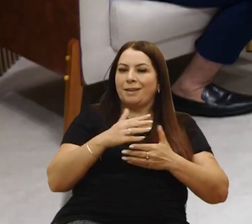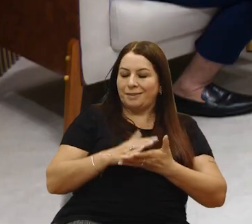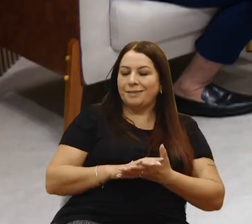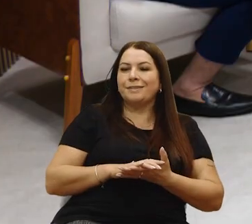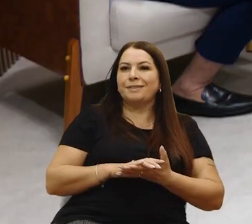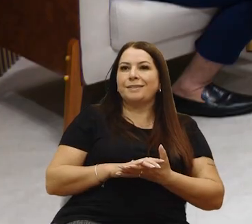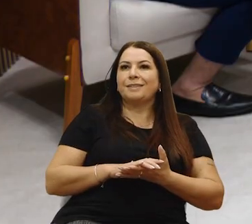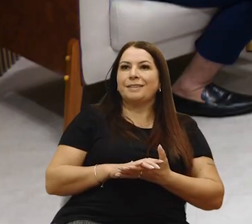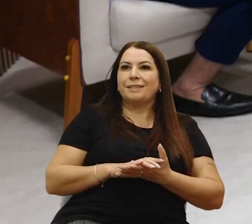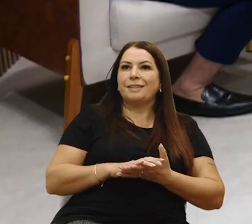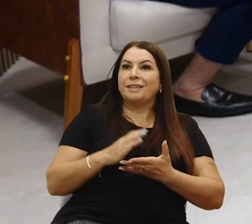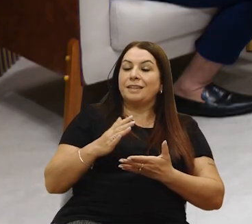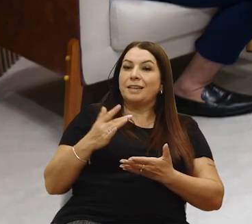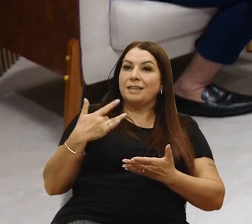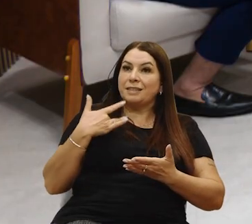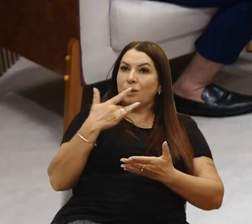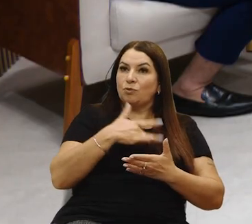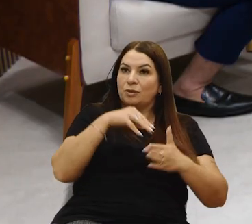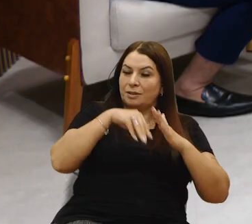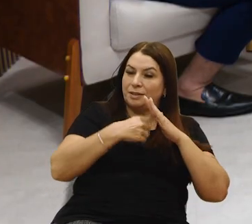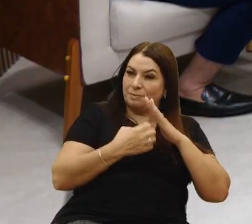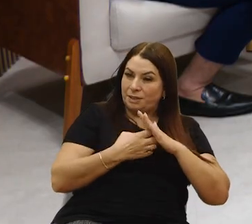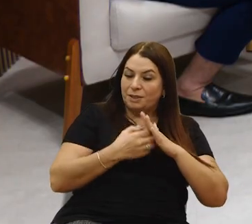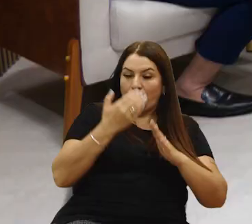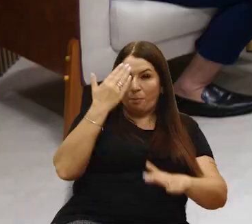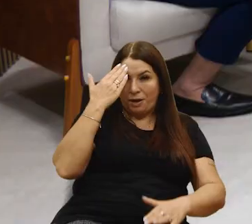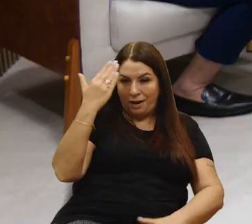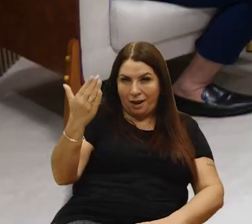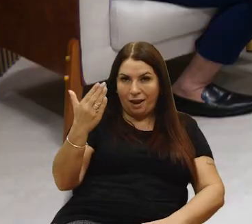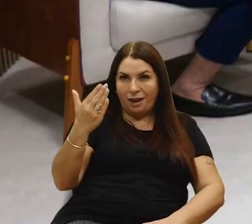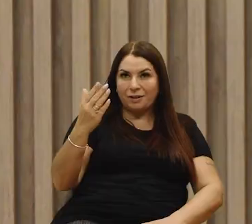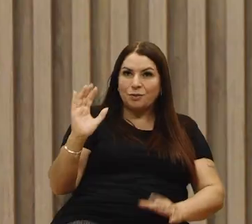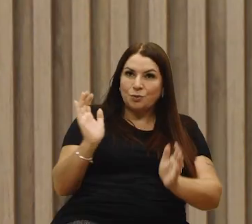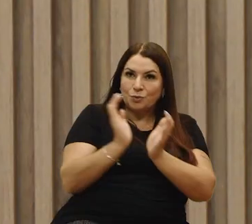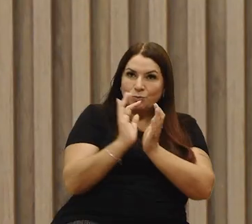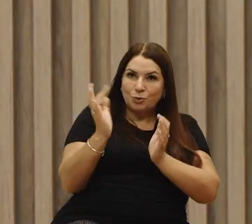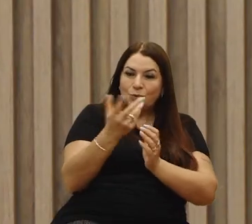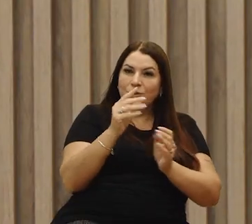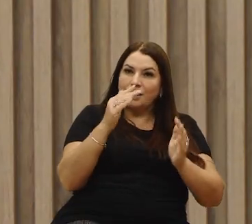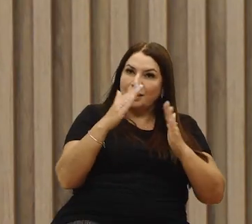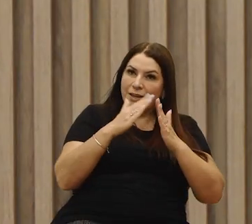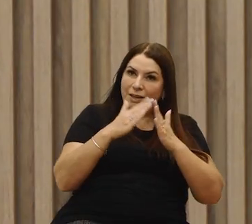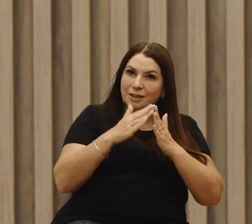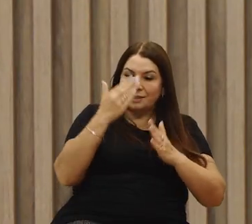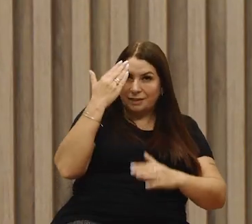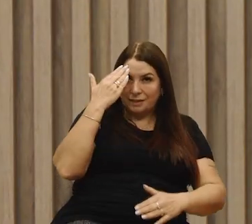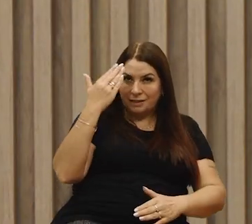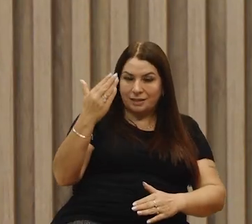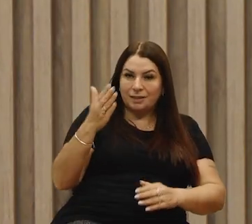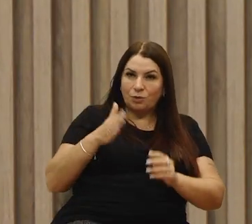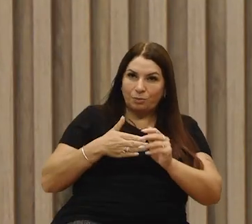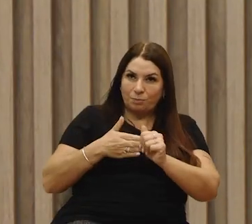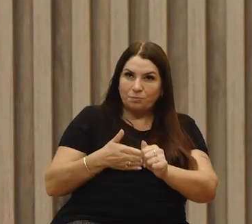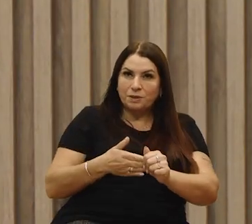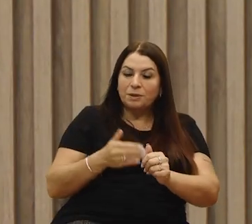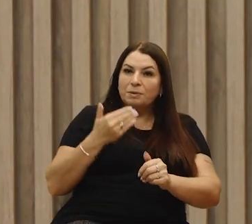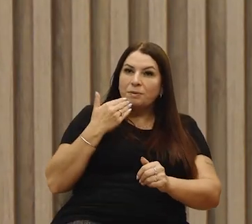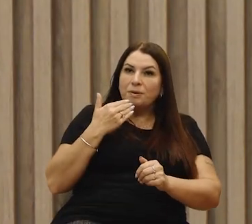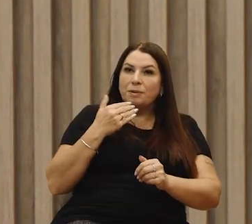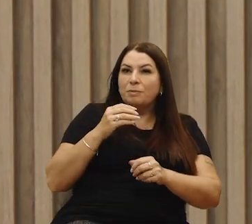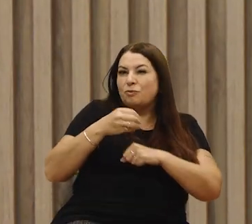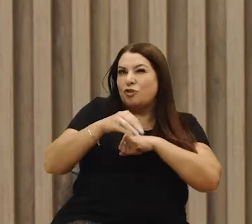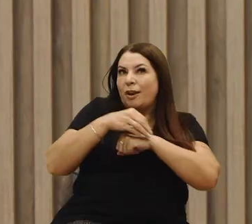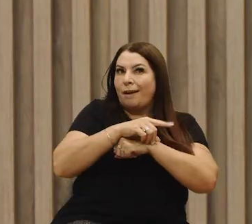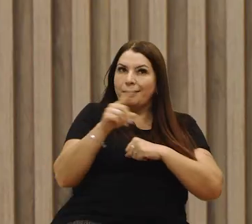ambiente e a saúde nas empresas. Obrigada a esse time todo e a quem está em casa também. Eu agradeço a companhia e peço também